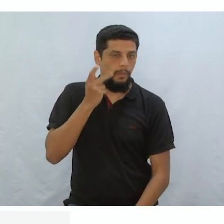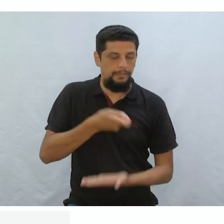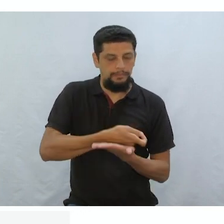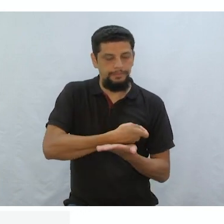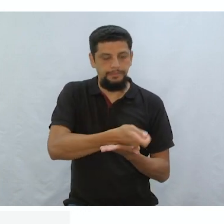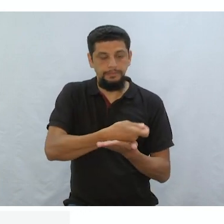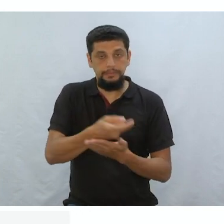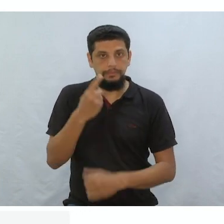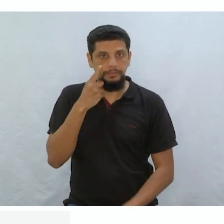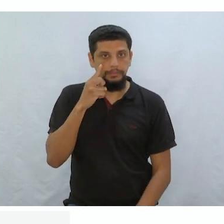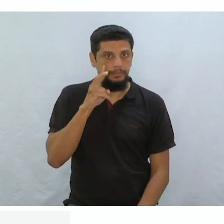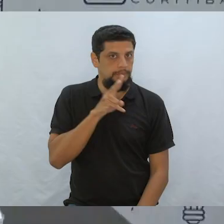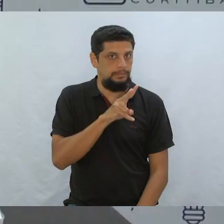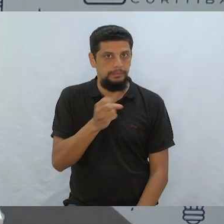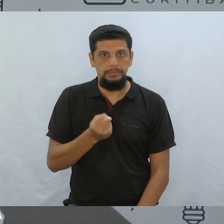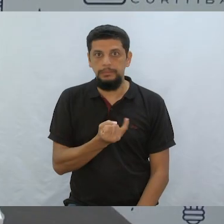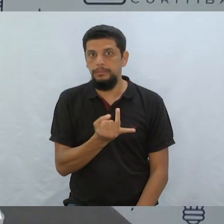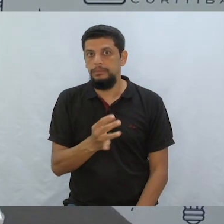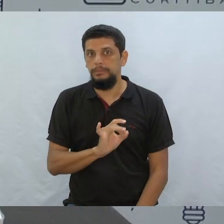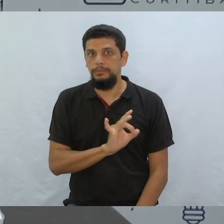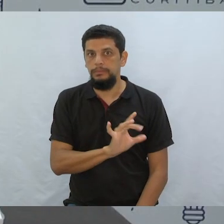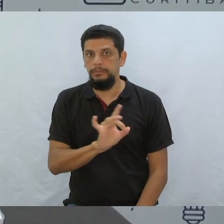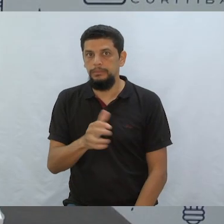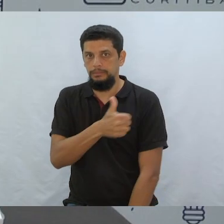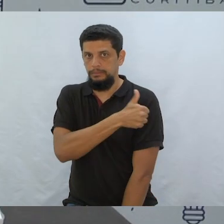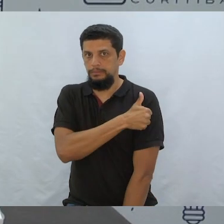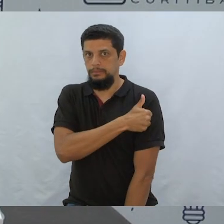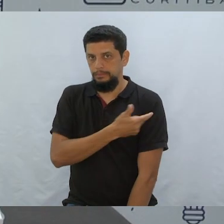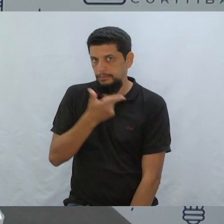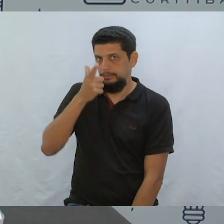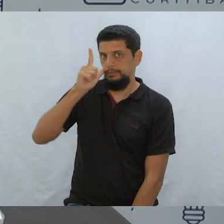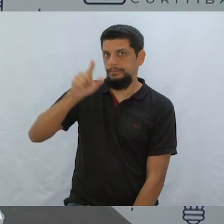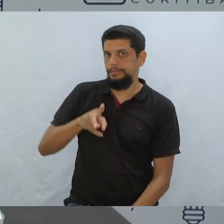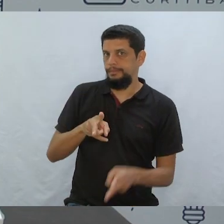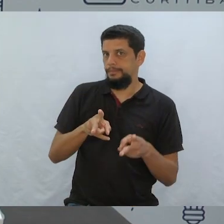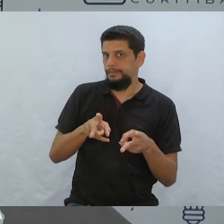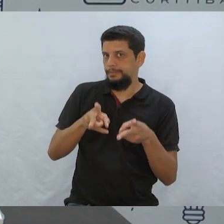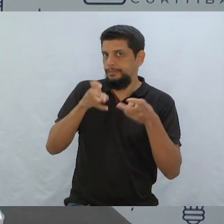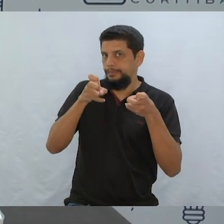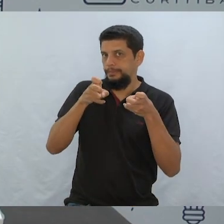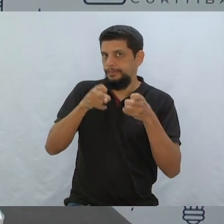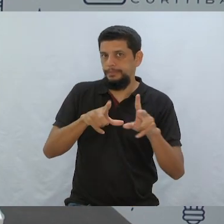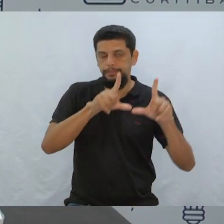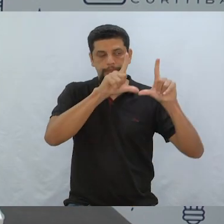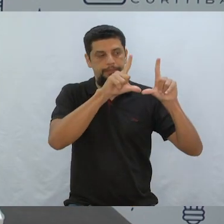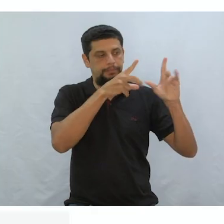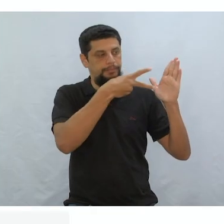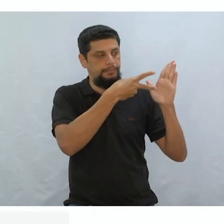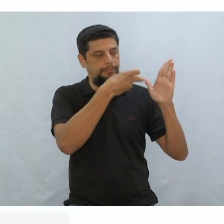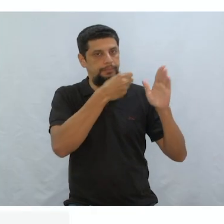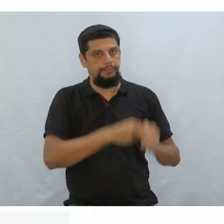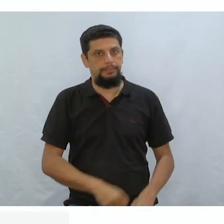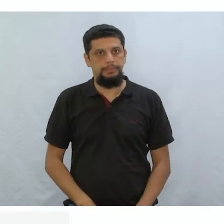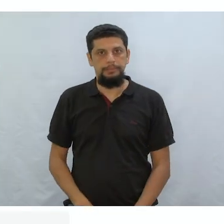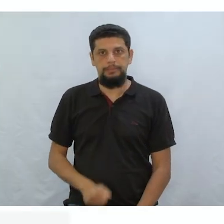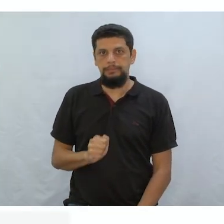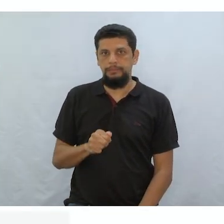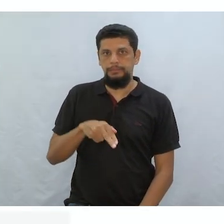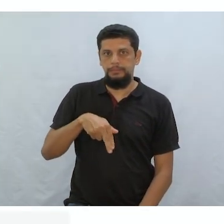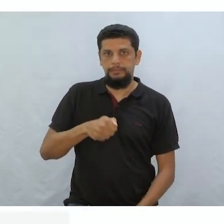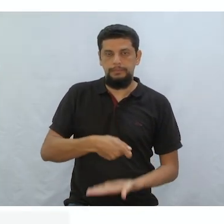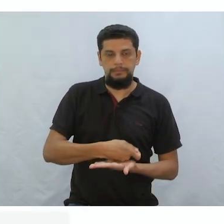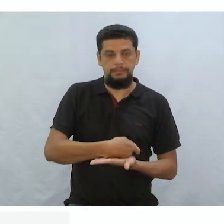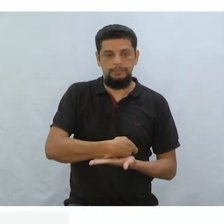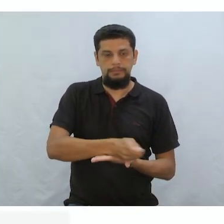eles, né? Para ver a quantidade que cada um iria ganhar. Então, observem lá. Lá na tela, olhem lá. Ela